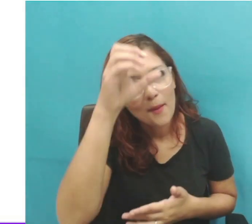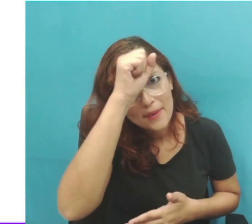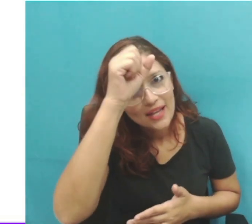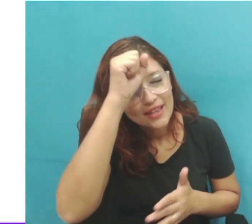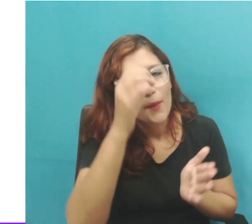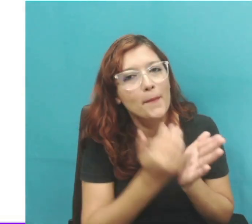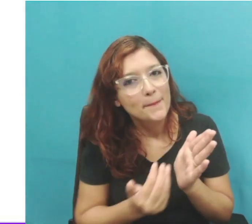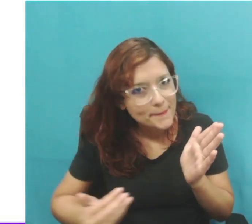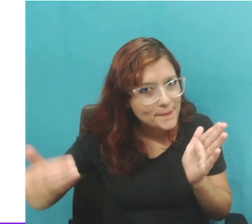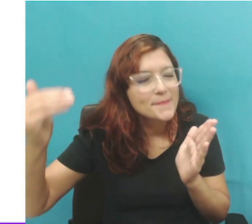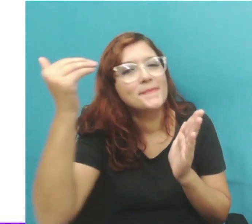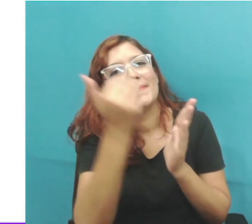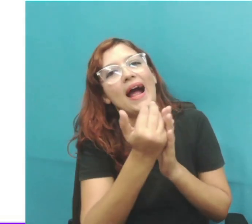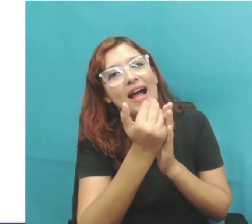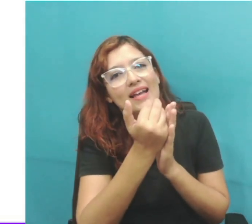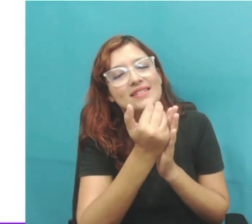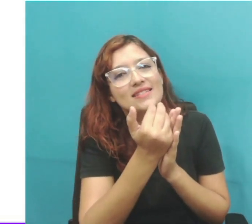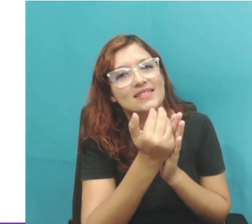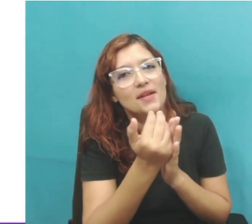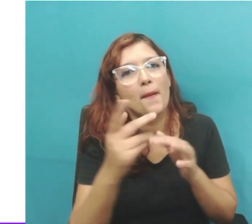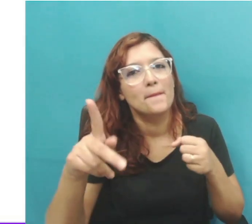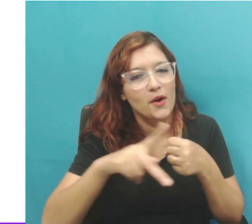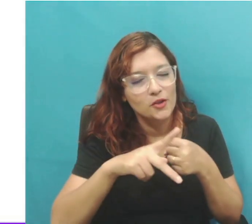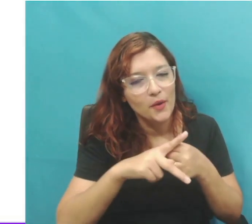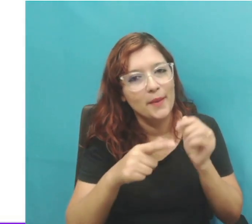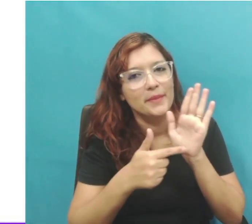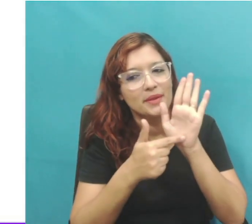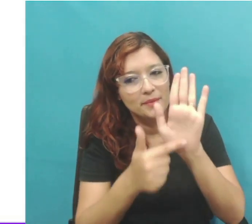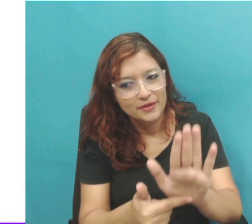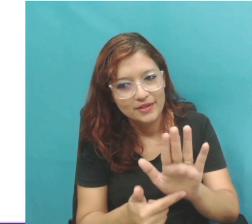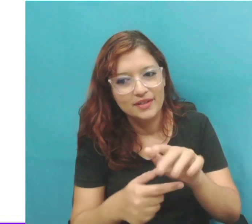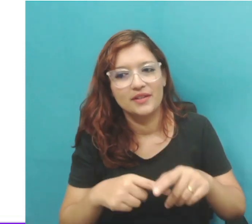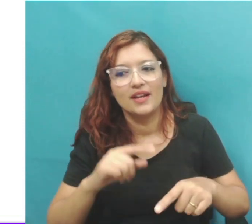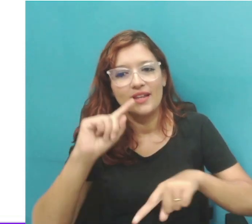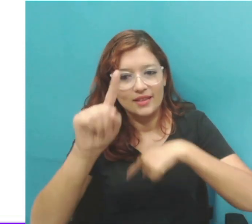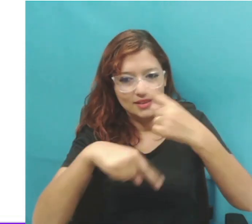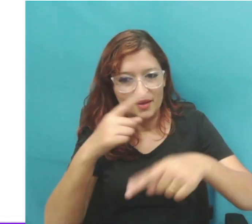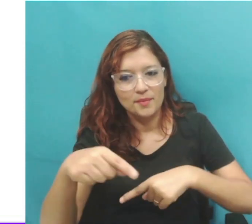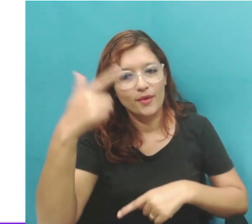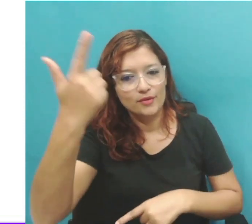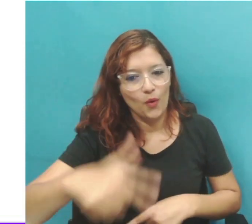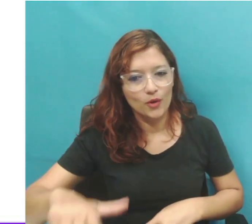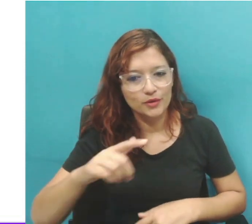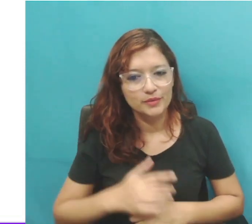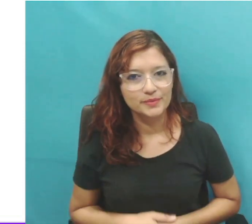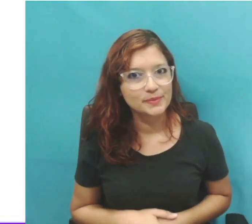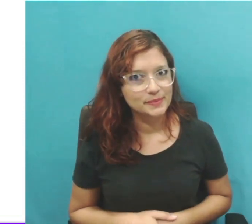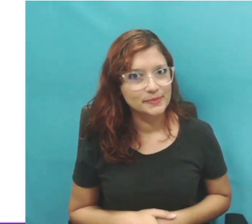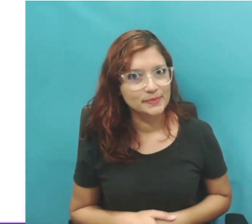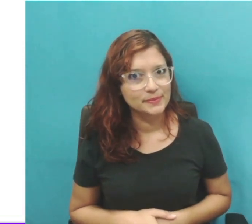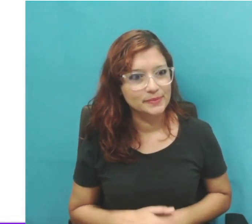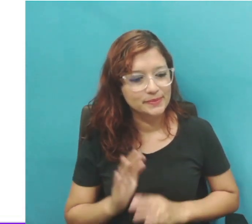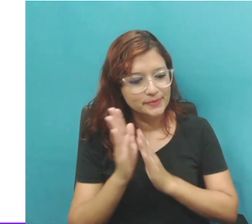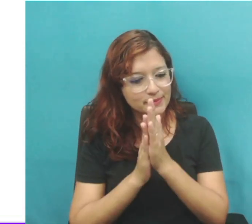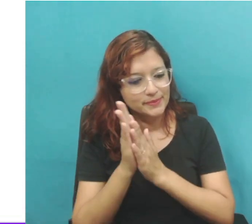Obrigada. Agora você aprendeu mais. Pronomes demonstrativos. E